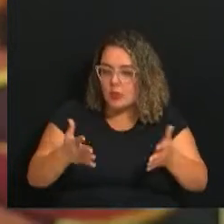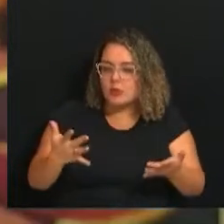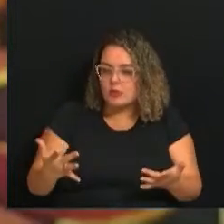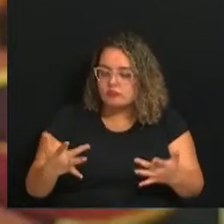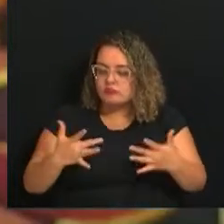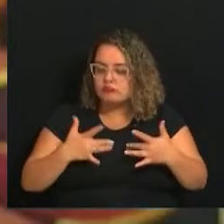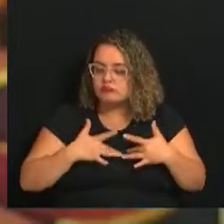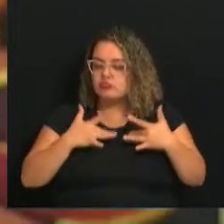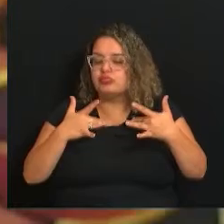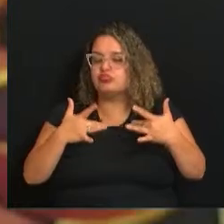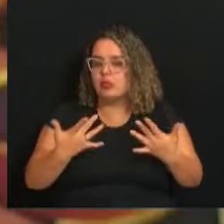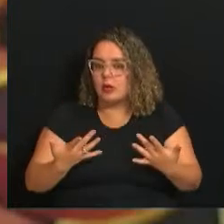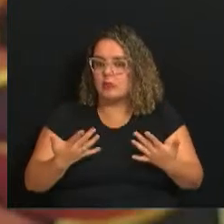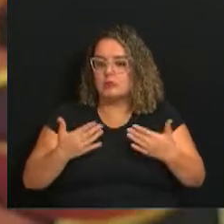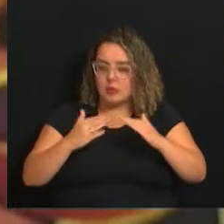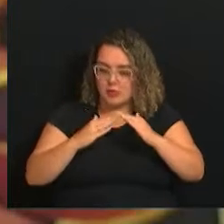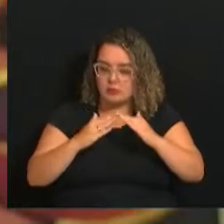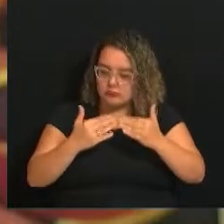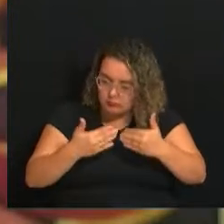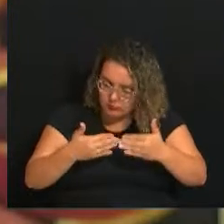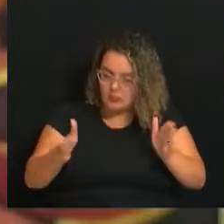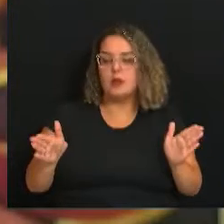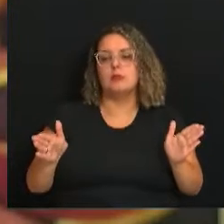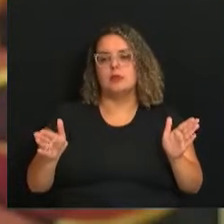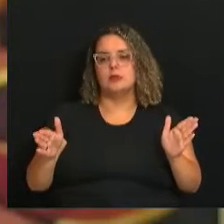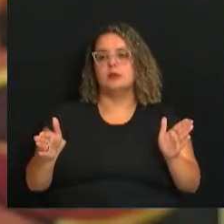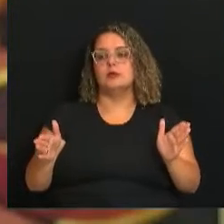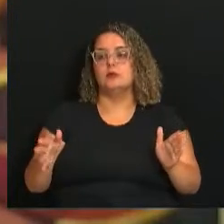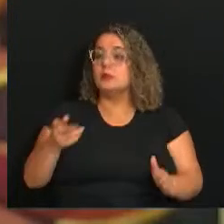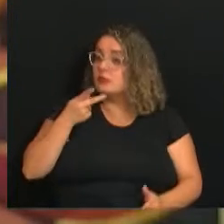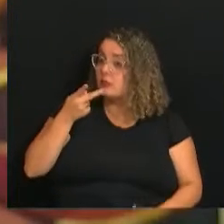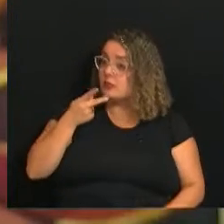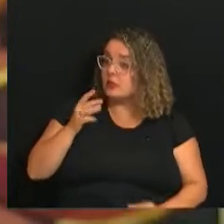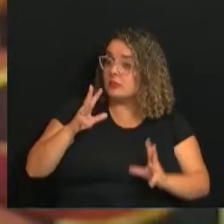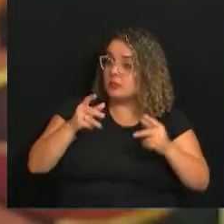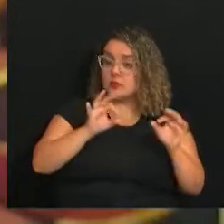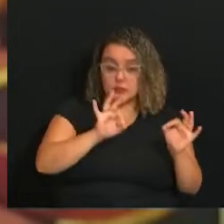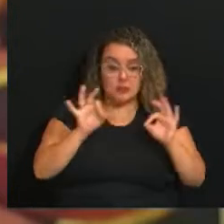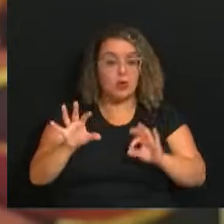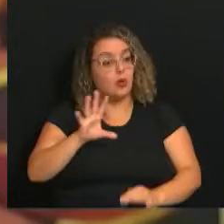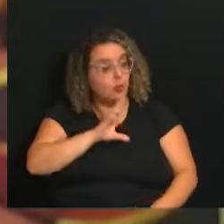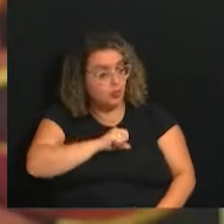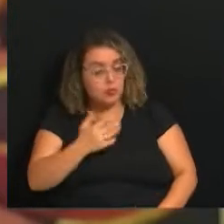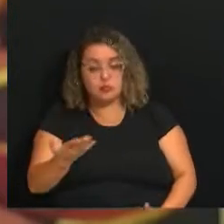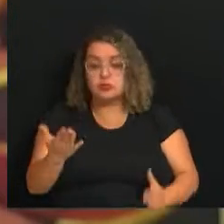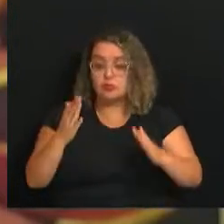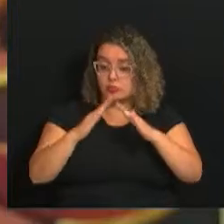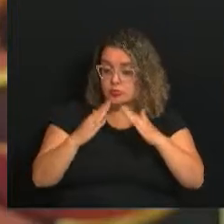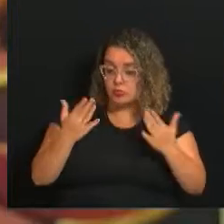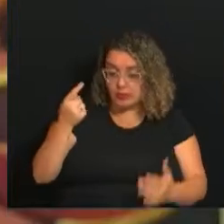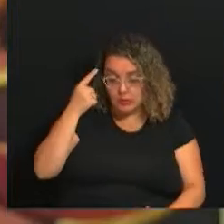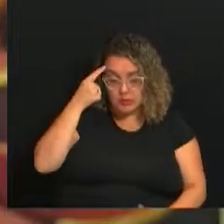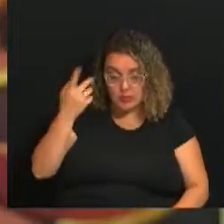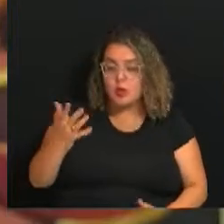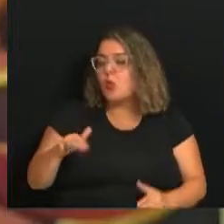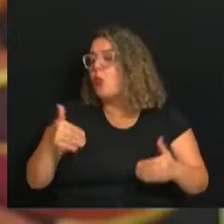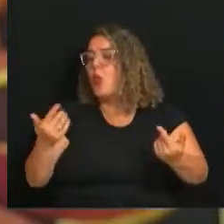essa magia que ela carrega, né? Desse nosso encontro, né? Dessa nossa proposta de vida, de pensar a cura do mundo,